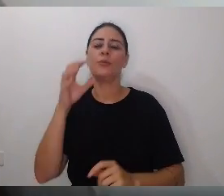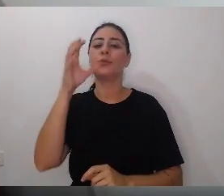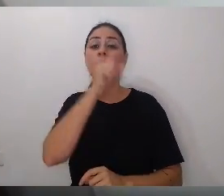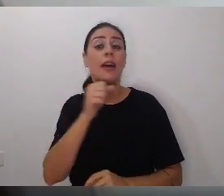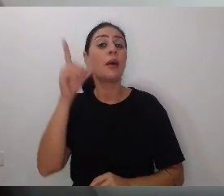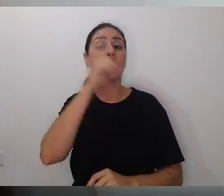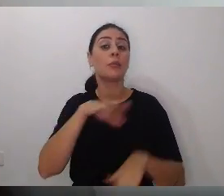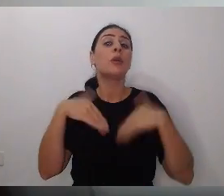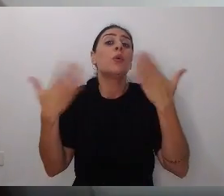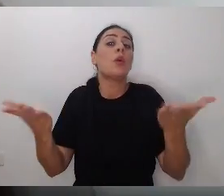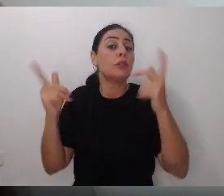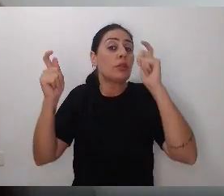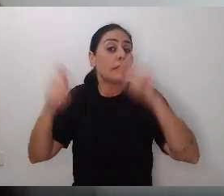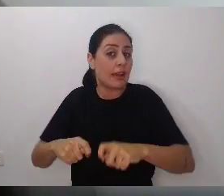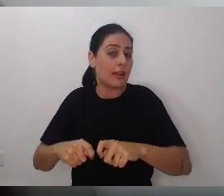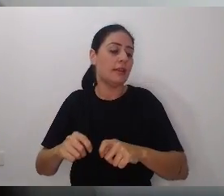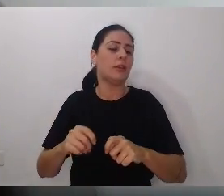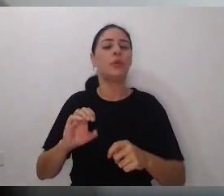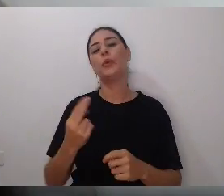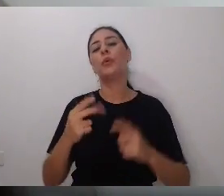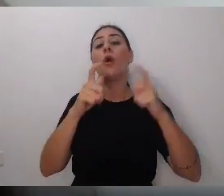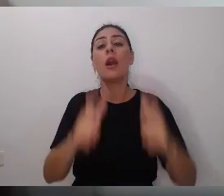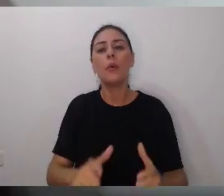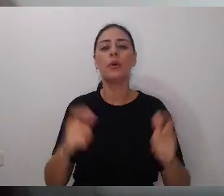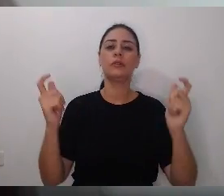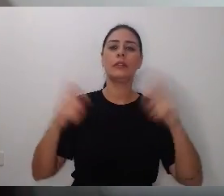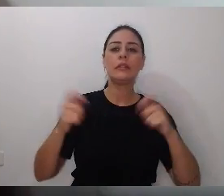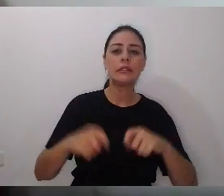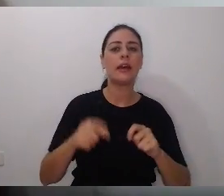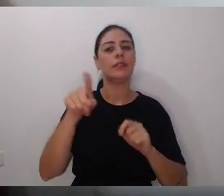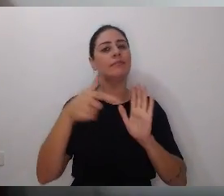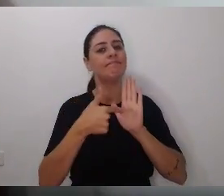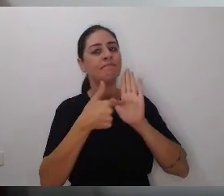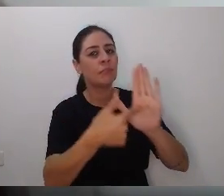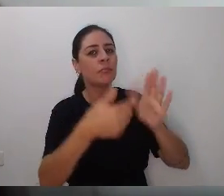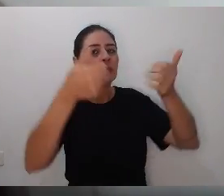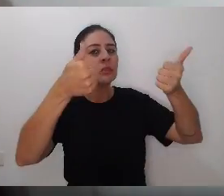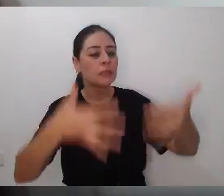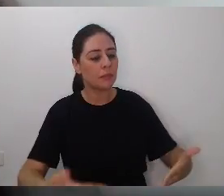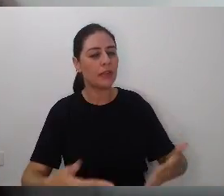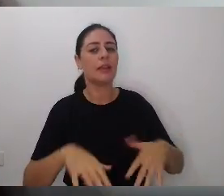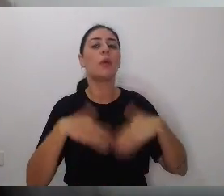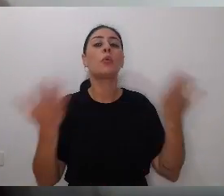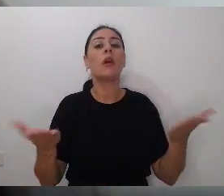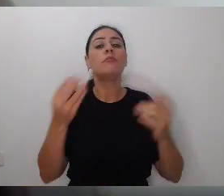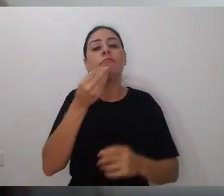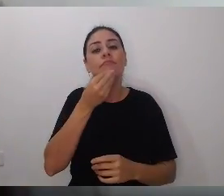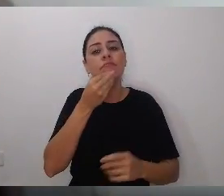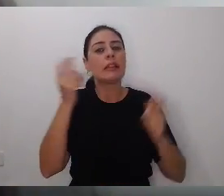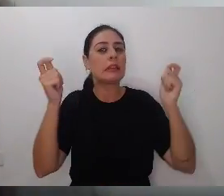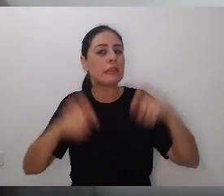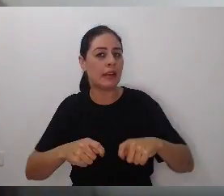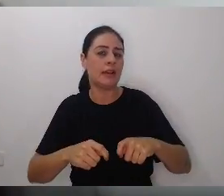vai poder fazer é regulador para a criança, né? Então, eu não posso agora, mas eu posso no final do dia, eu posso